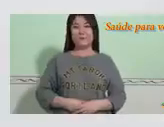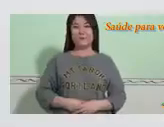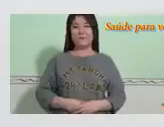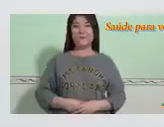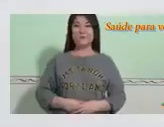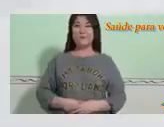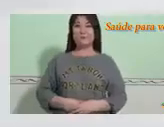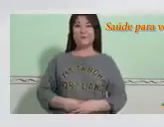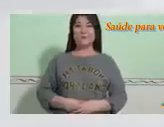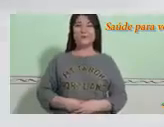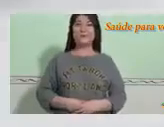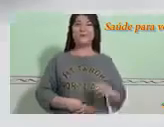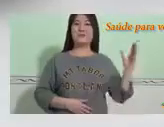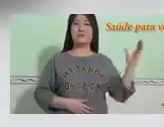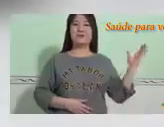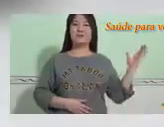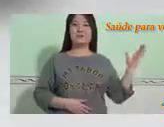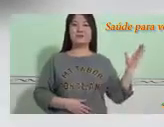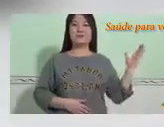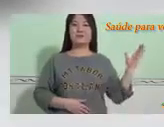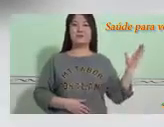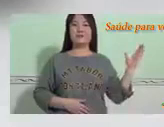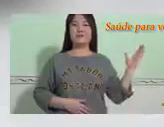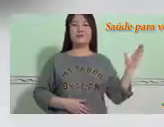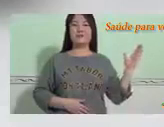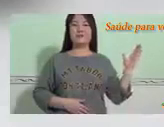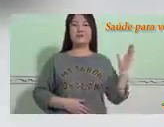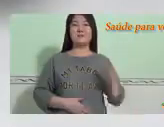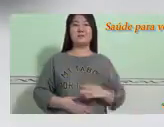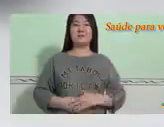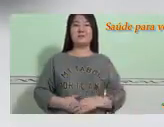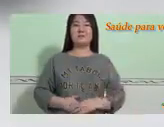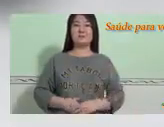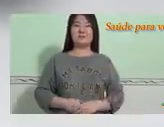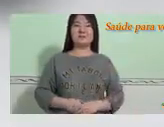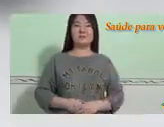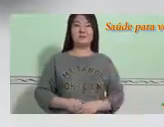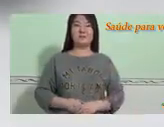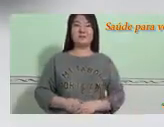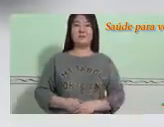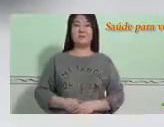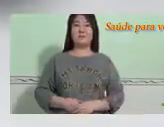partes especificadas do cérebro, chamados de lobos frontais.